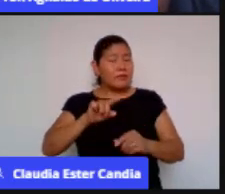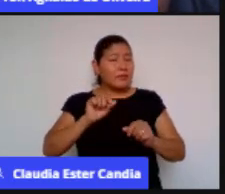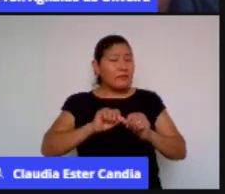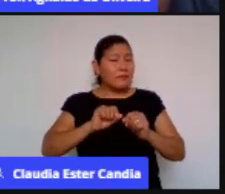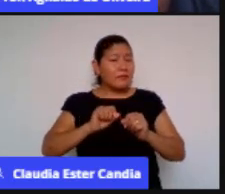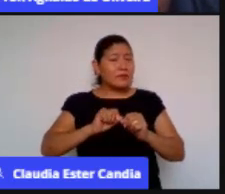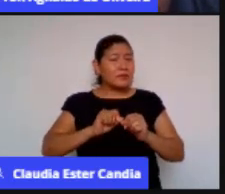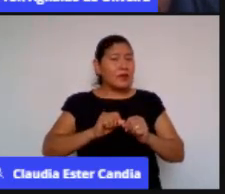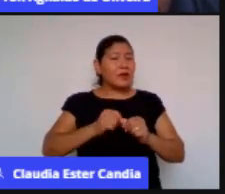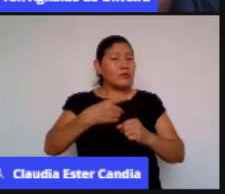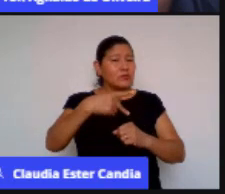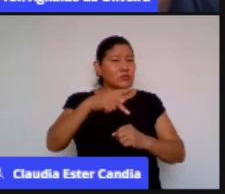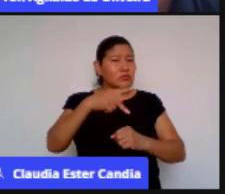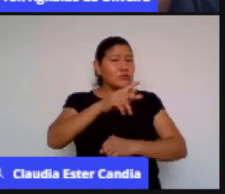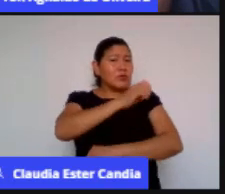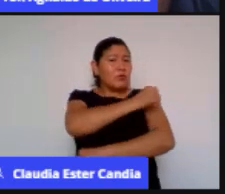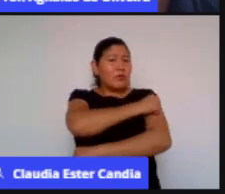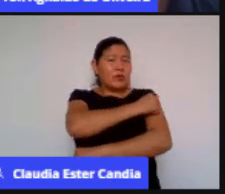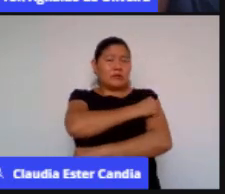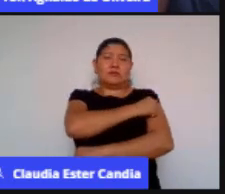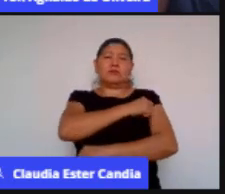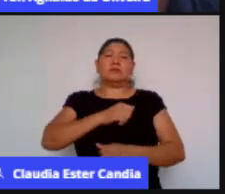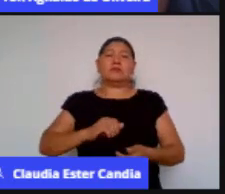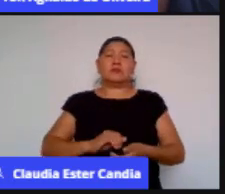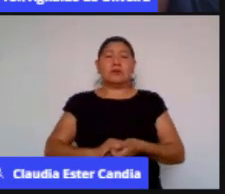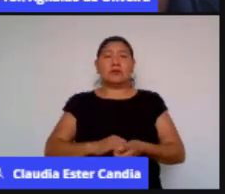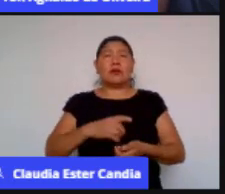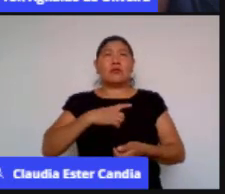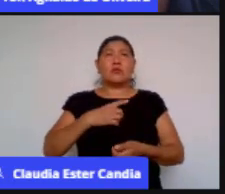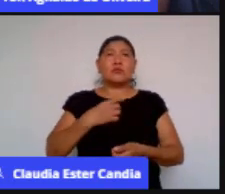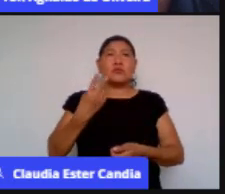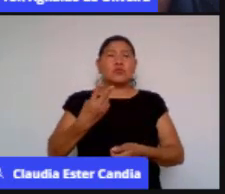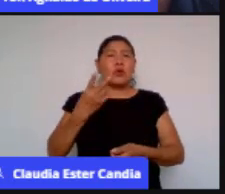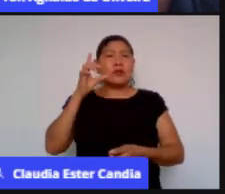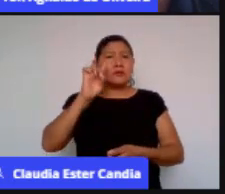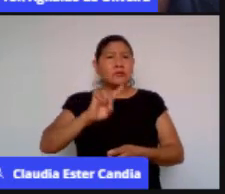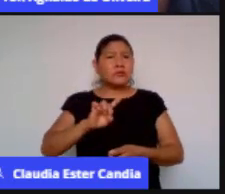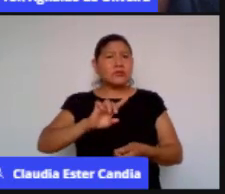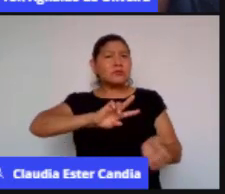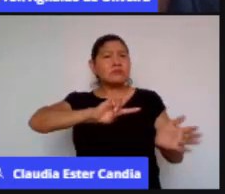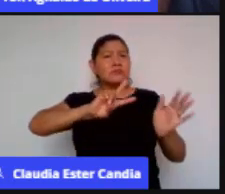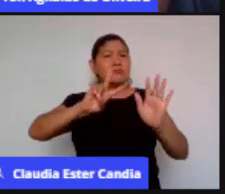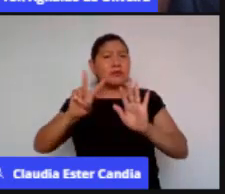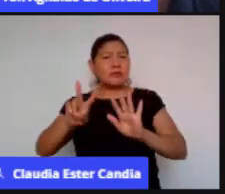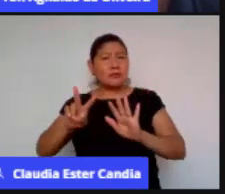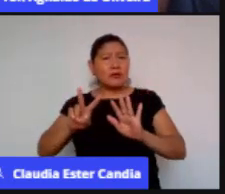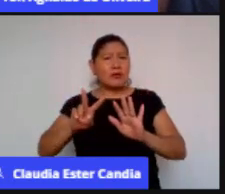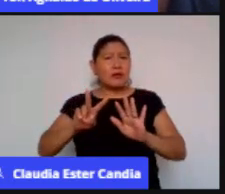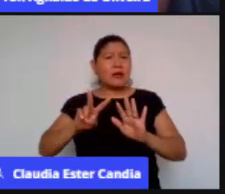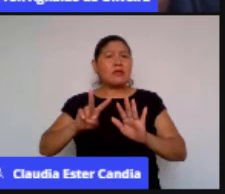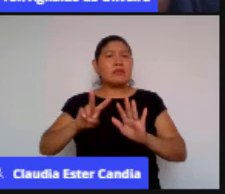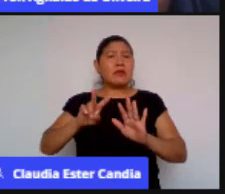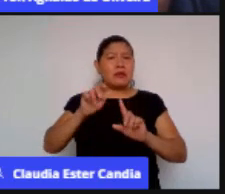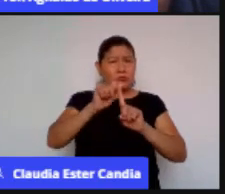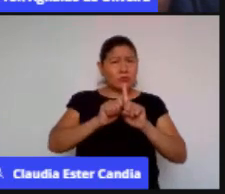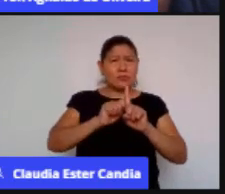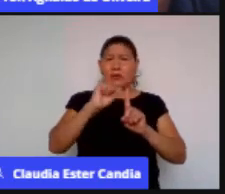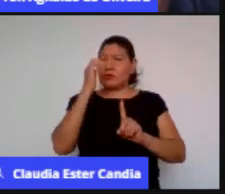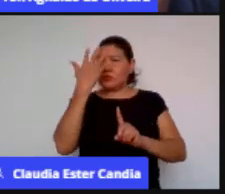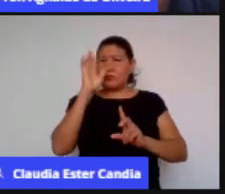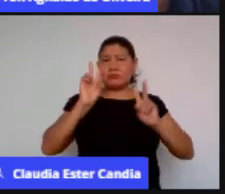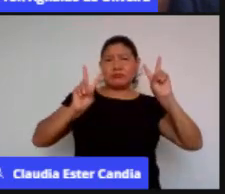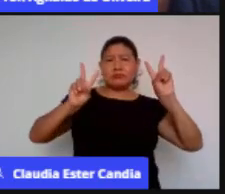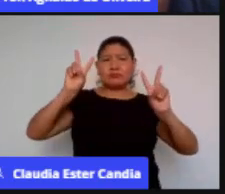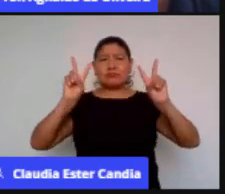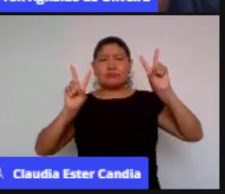durante esses... São 2 dias da semana, que seria a semana do carnaval, né? E mais a outra semana. Então, nós temos aí